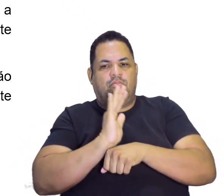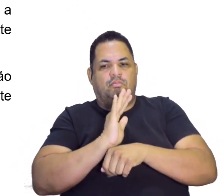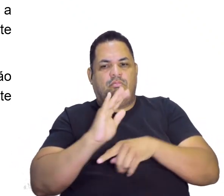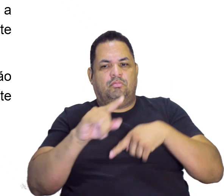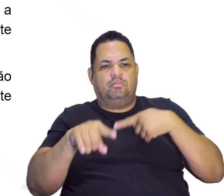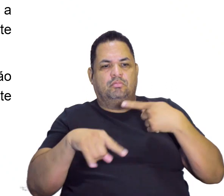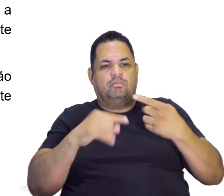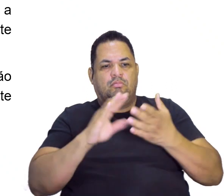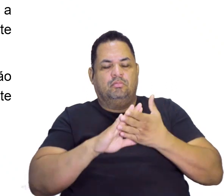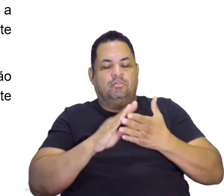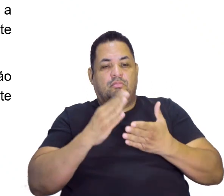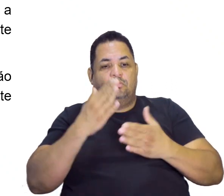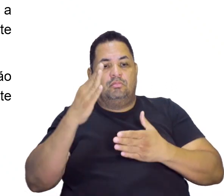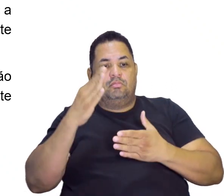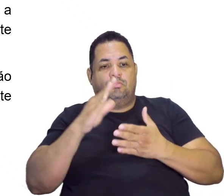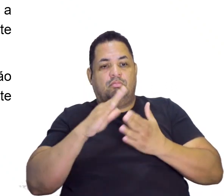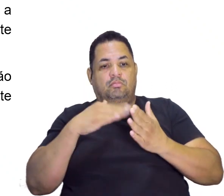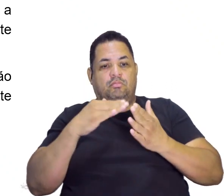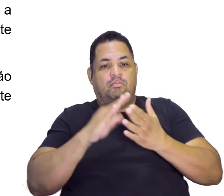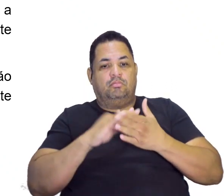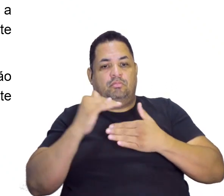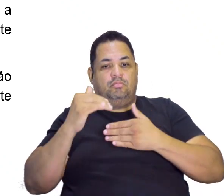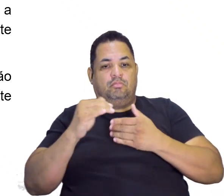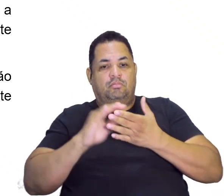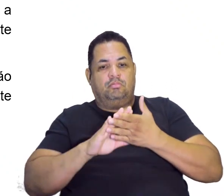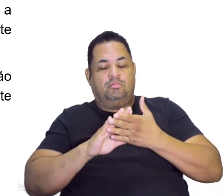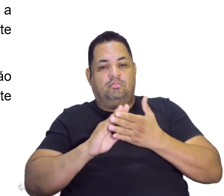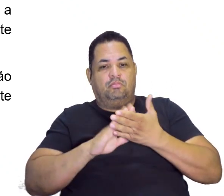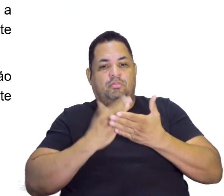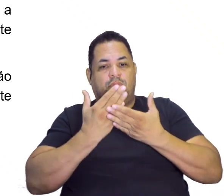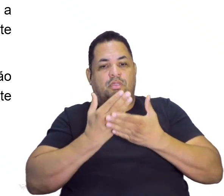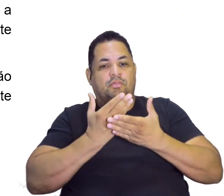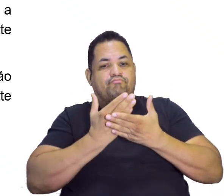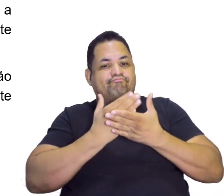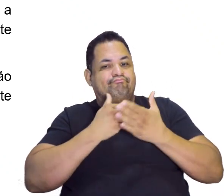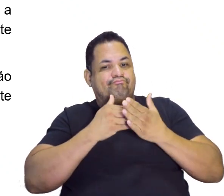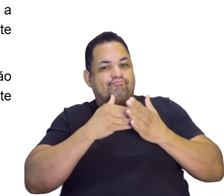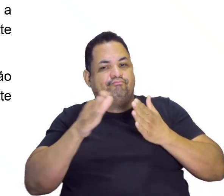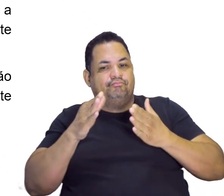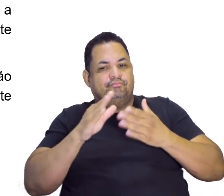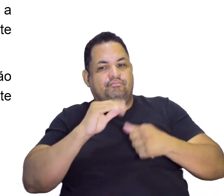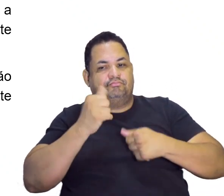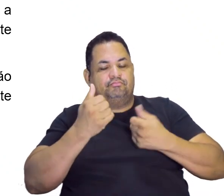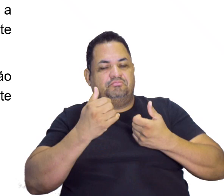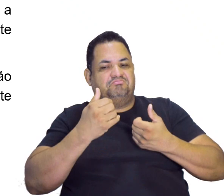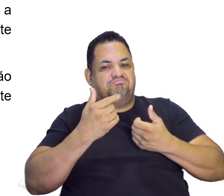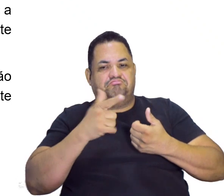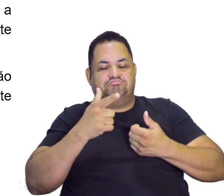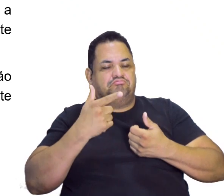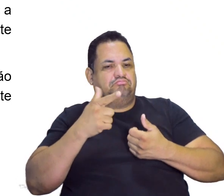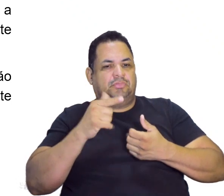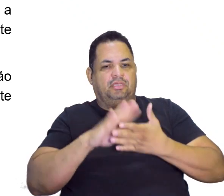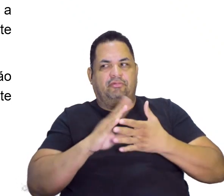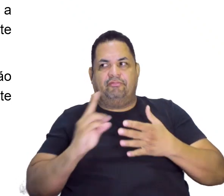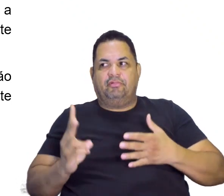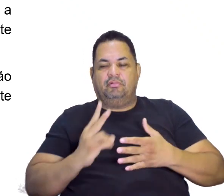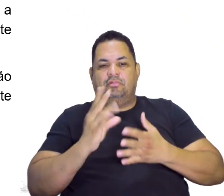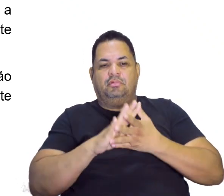do cinema faz com que a pintura seja gradualmente aposentada e torne-se inexpressiva na arte